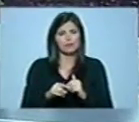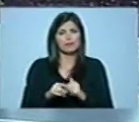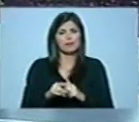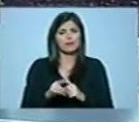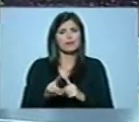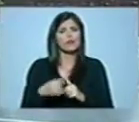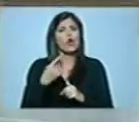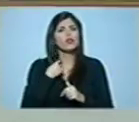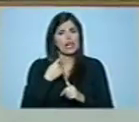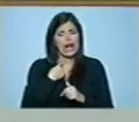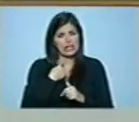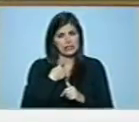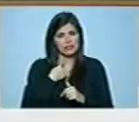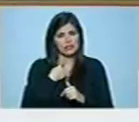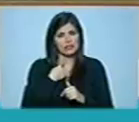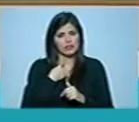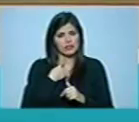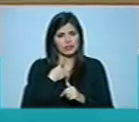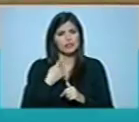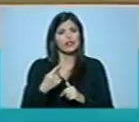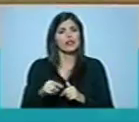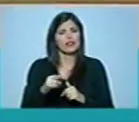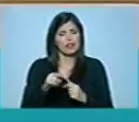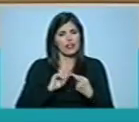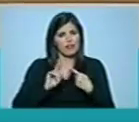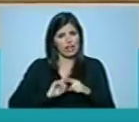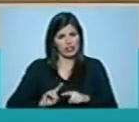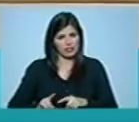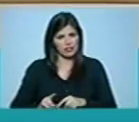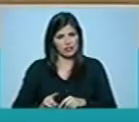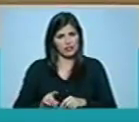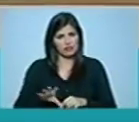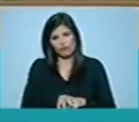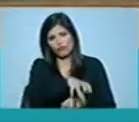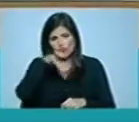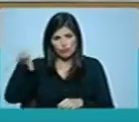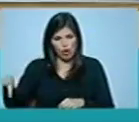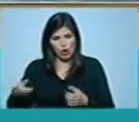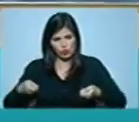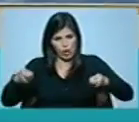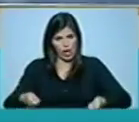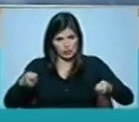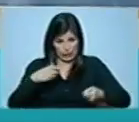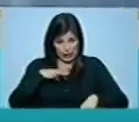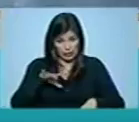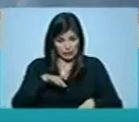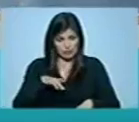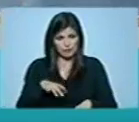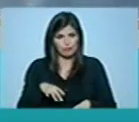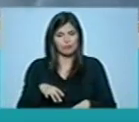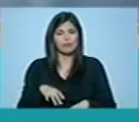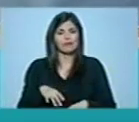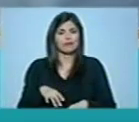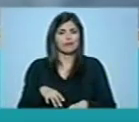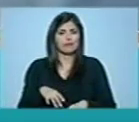Nas outras carnes, principalmente carnes que se usam, que são diferentes. Querem que destape o tacho? Ah, muito bem. Com certeza!